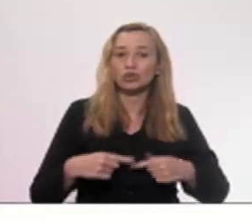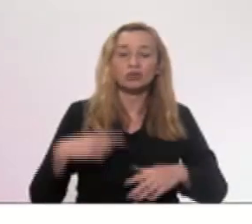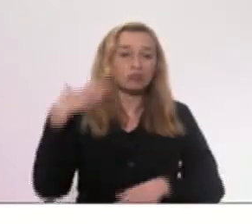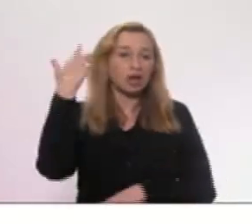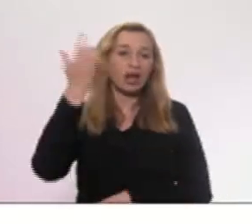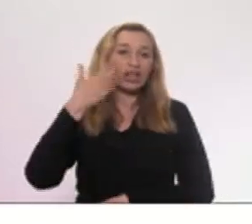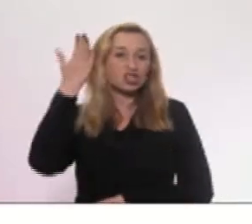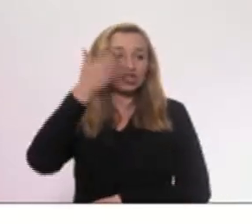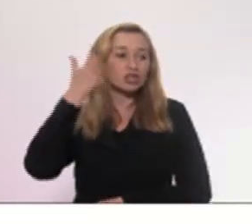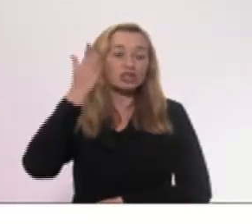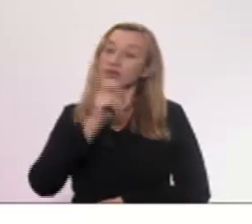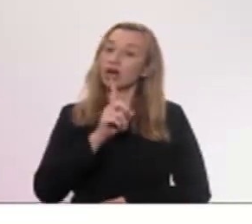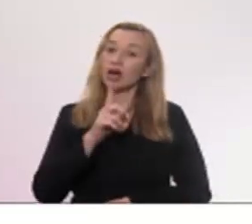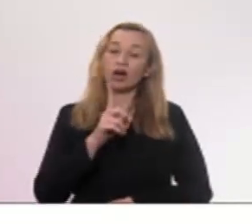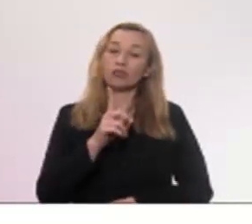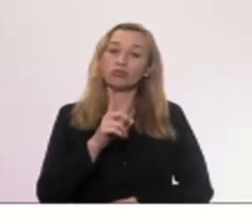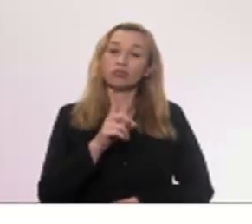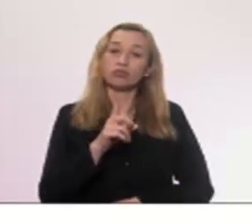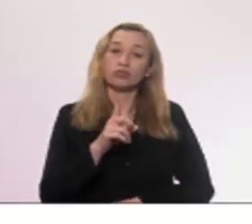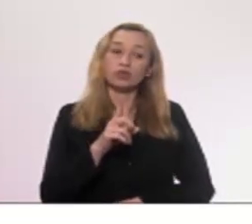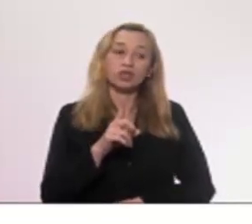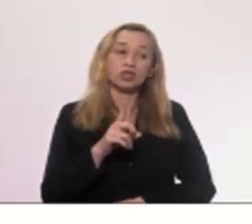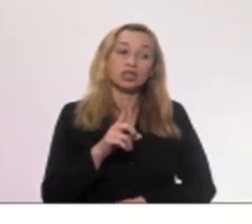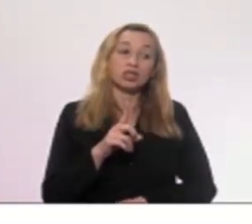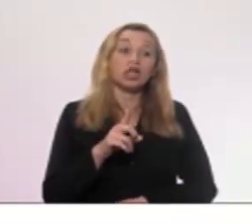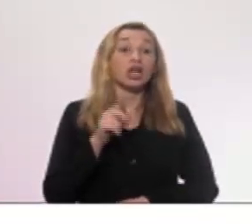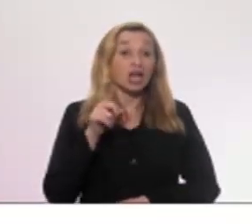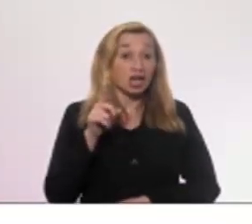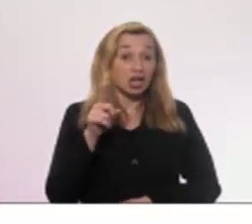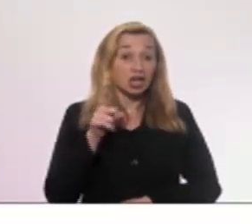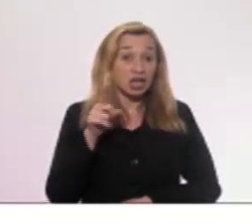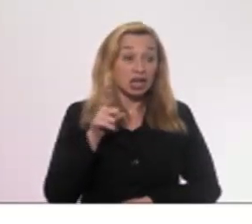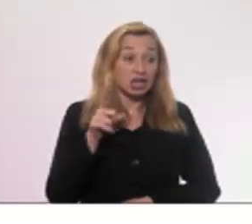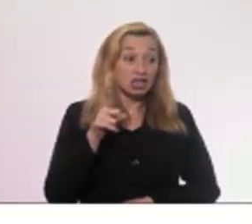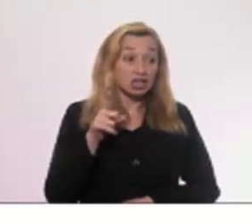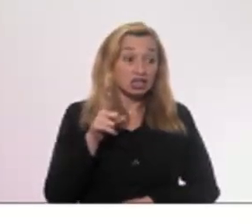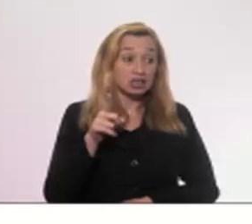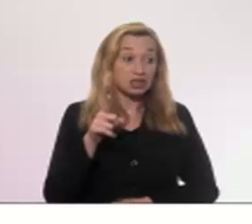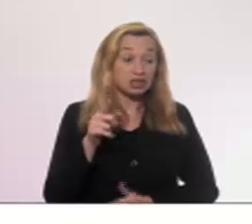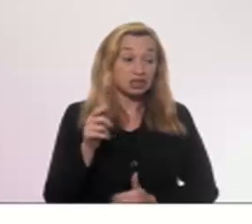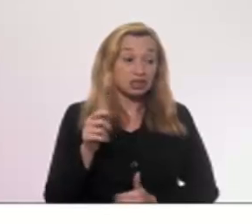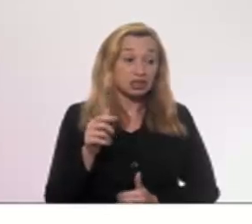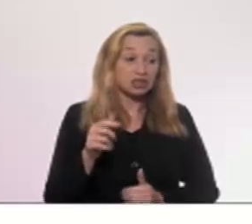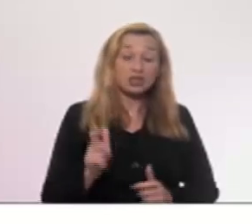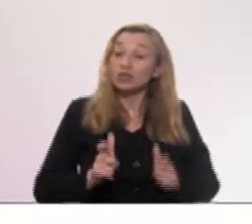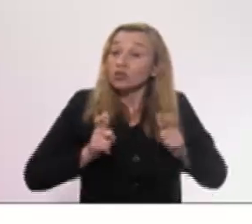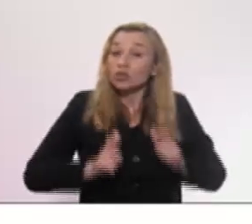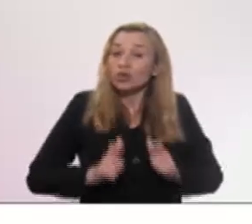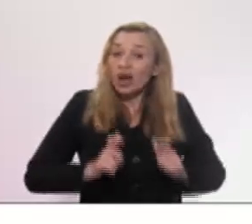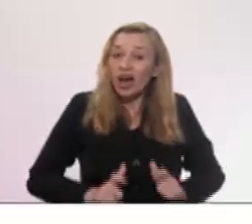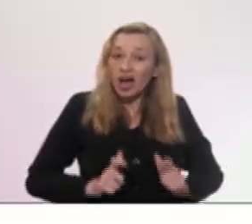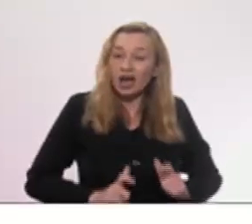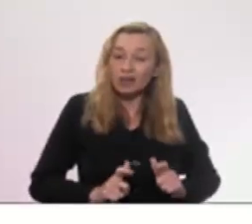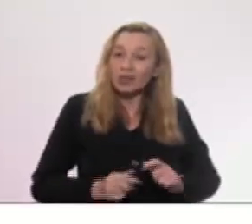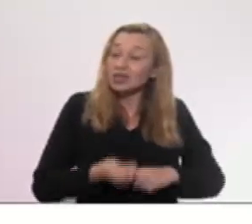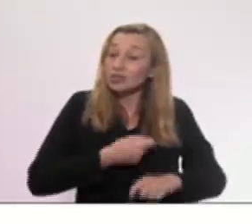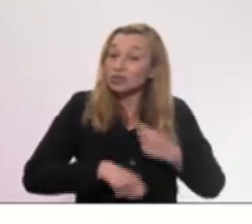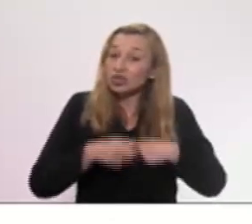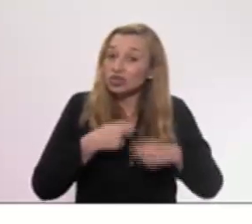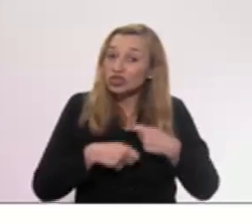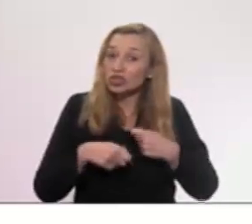de um líder de um partido de extrema direita. Ele está investido na mais elevada magistratura da República. E ainda